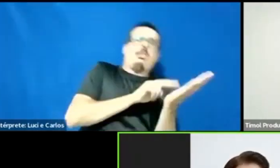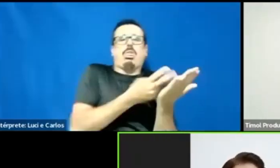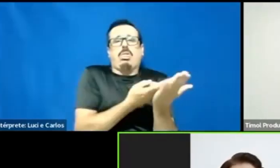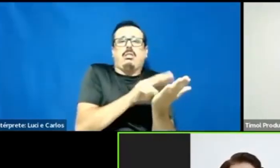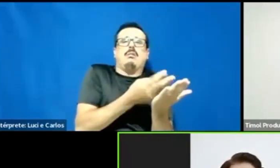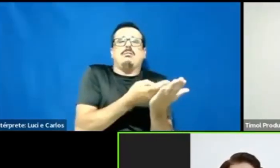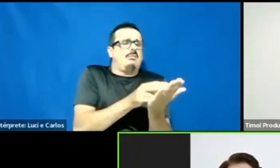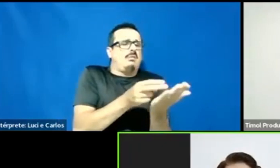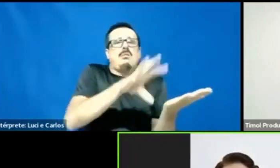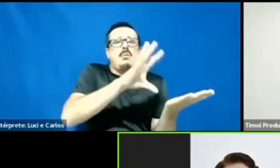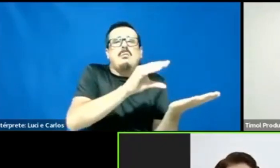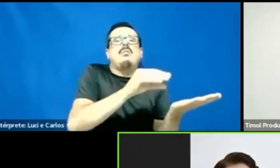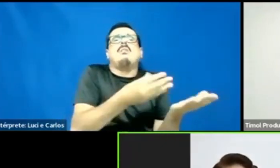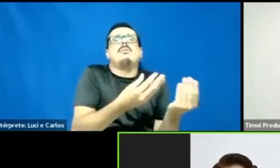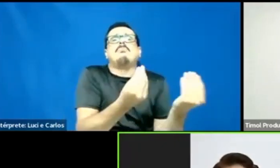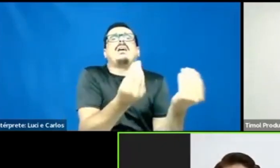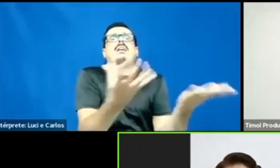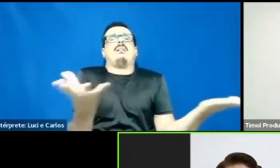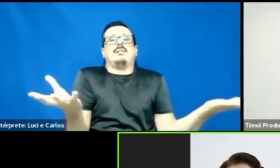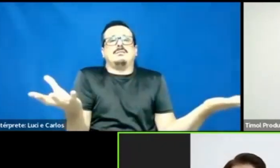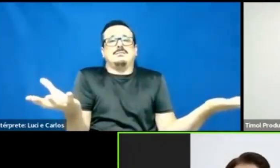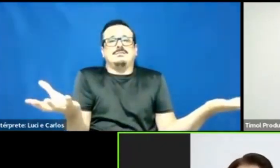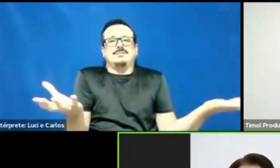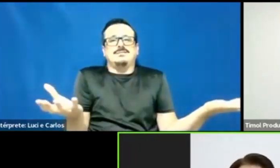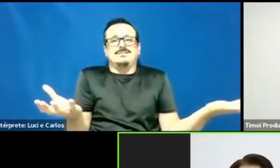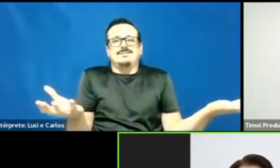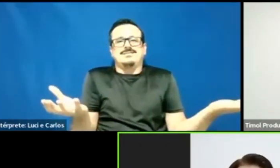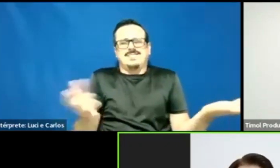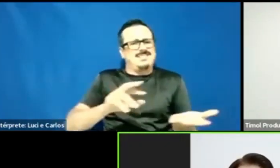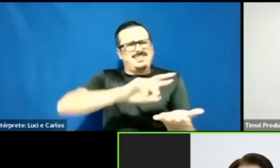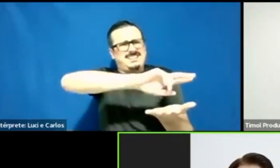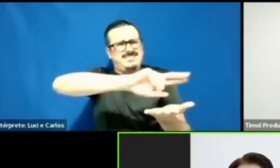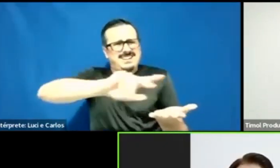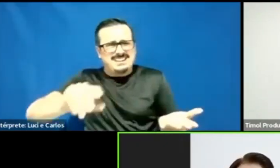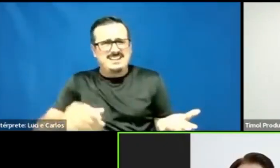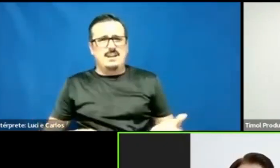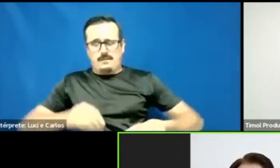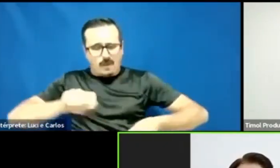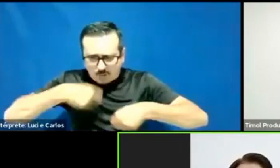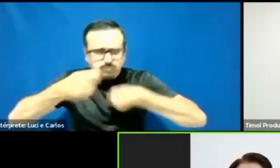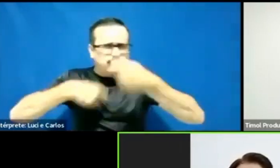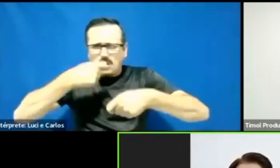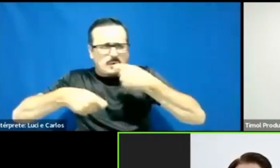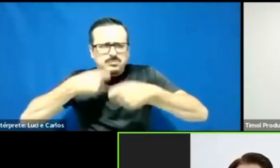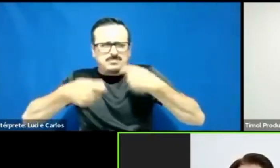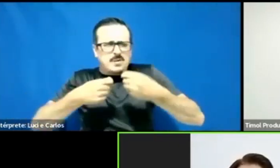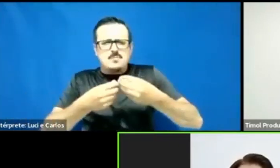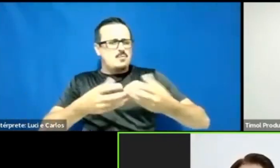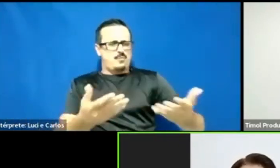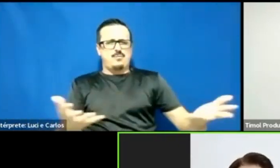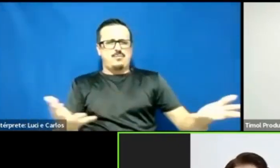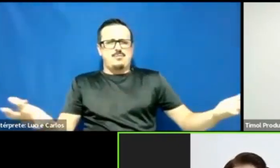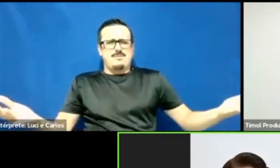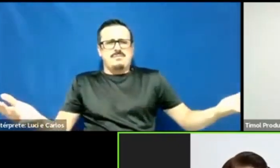né? Então, do que adianta ter um banquete se você tem um problema de saúde que não te dá prazer e alegria de